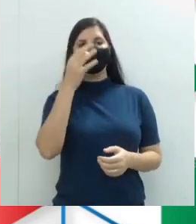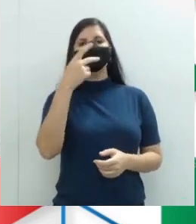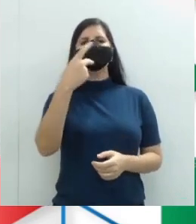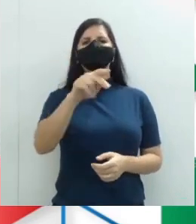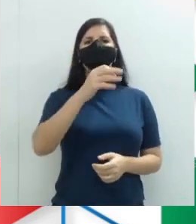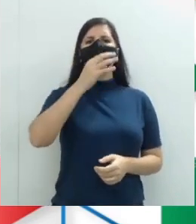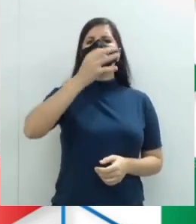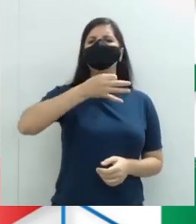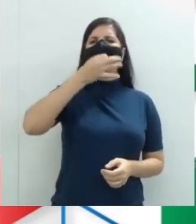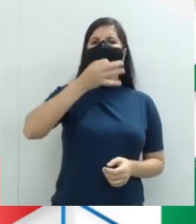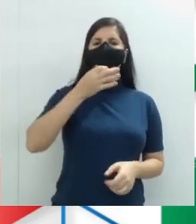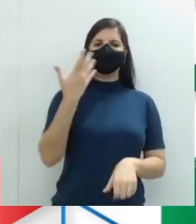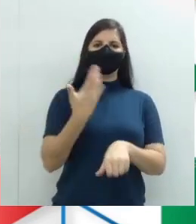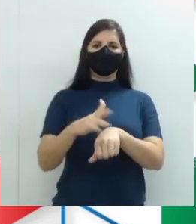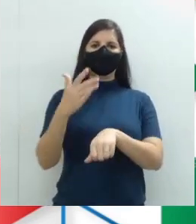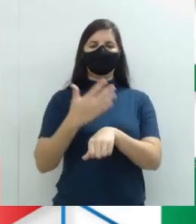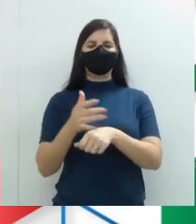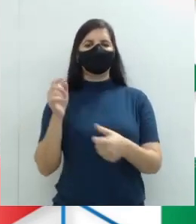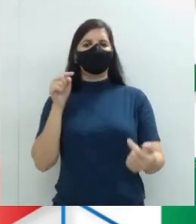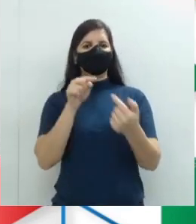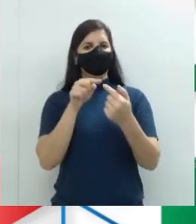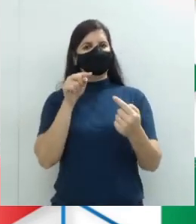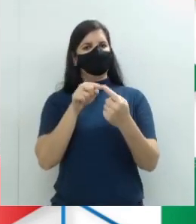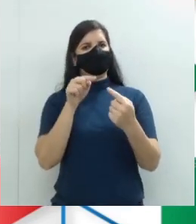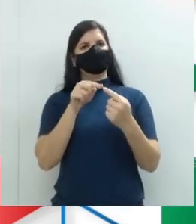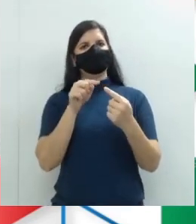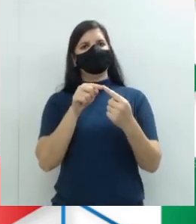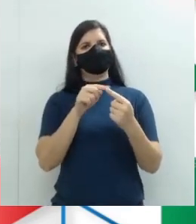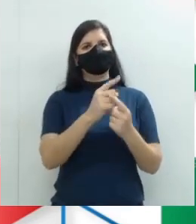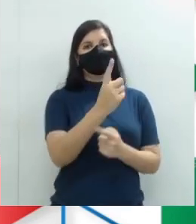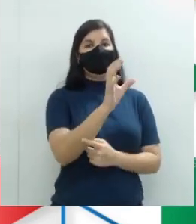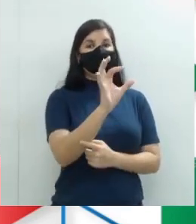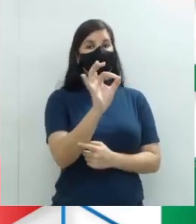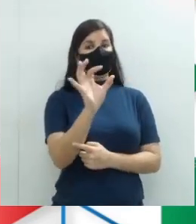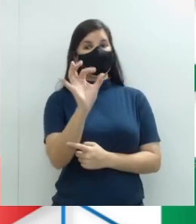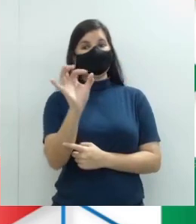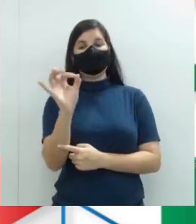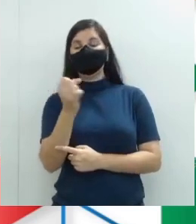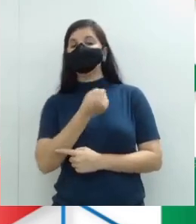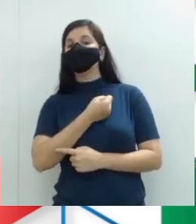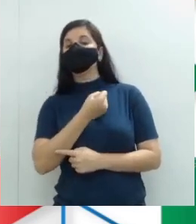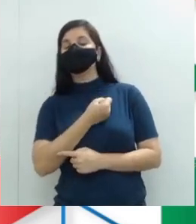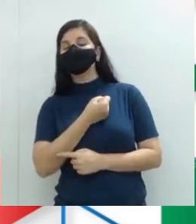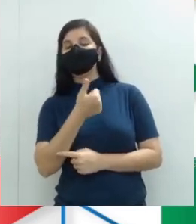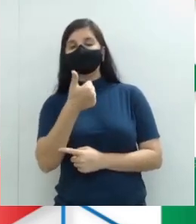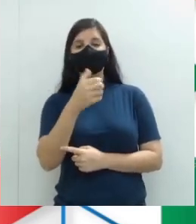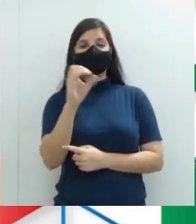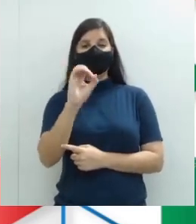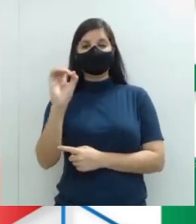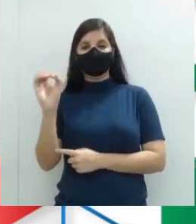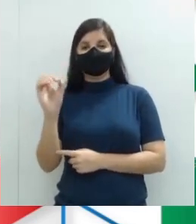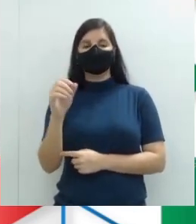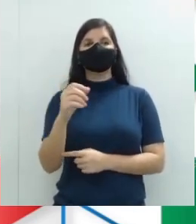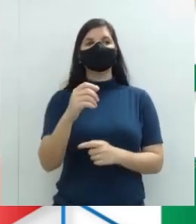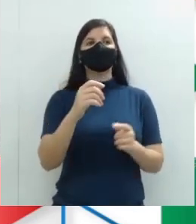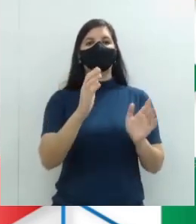opinião, é mais prático determinar o centésimo termo a partir de que sequência? Por quê? Vamos lá.